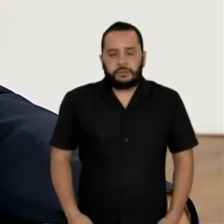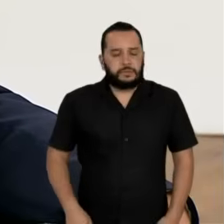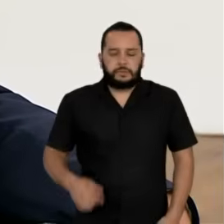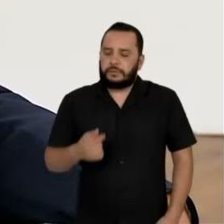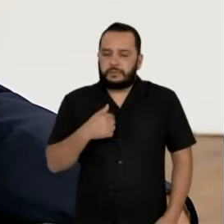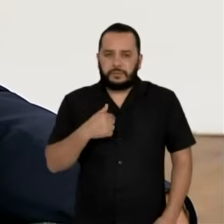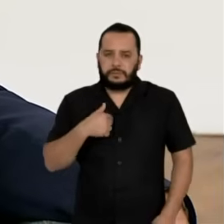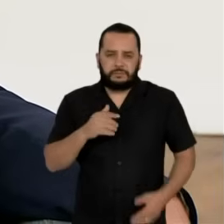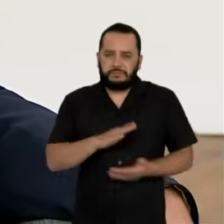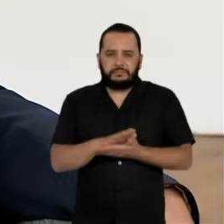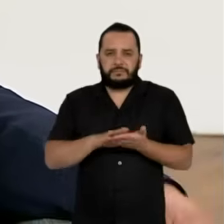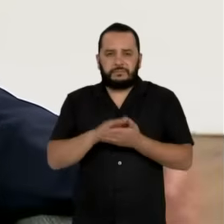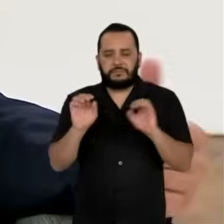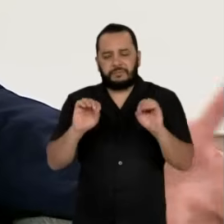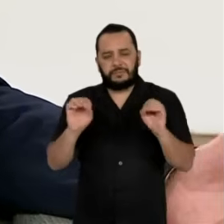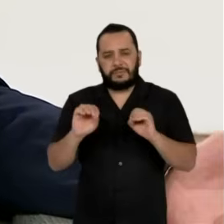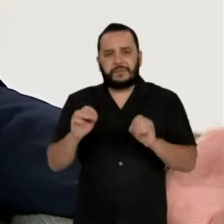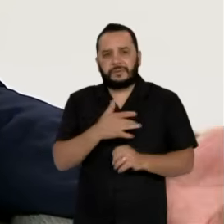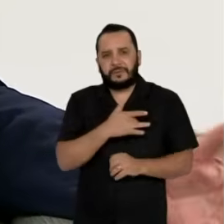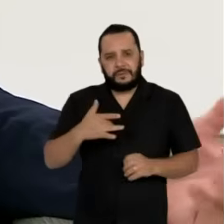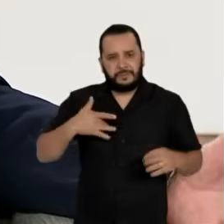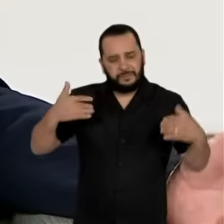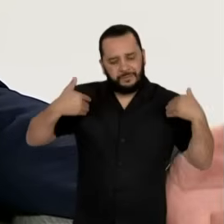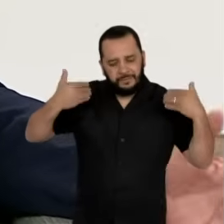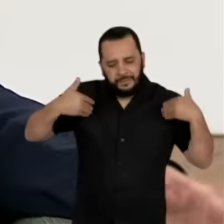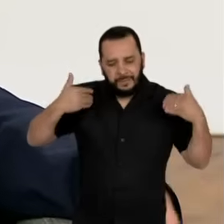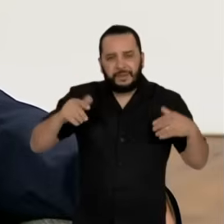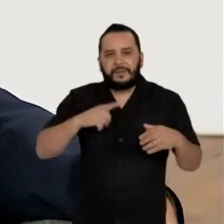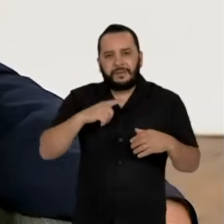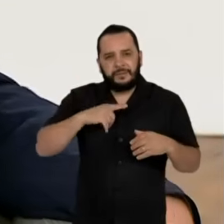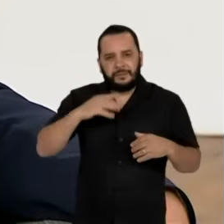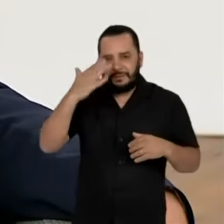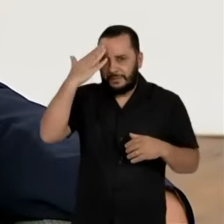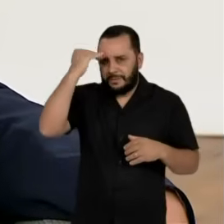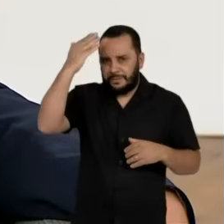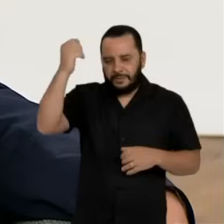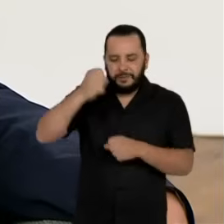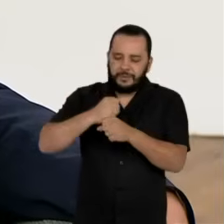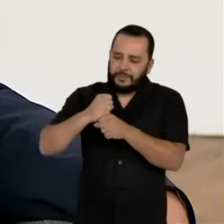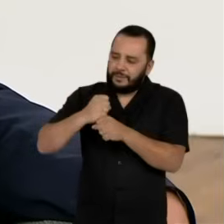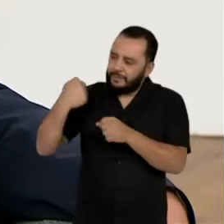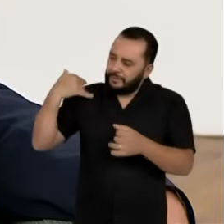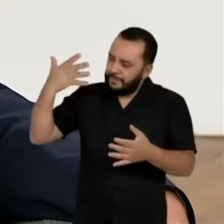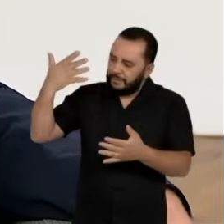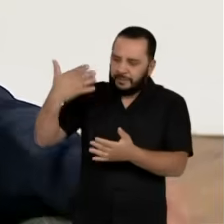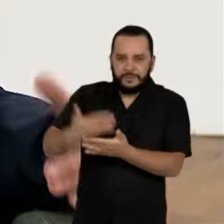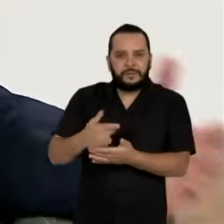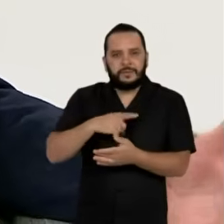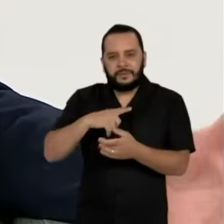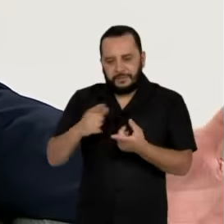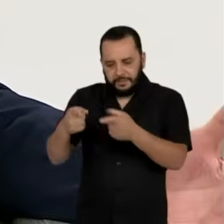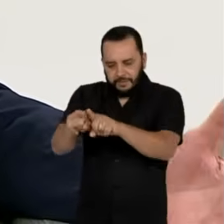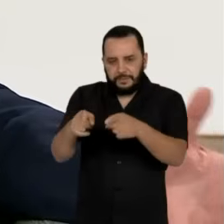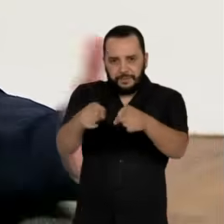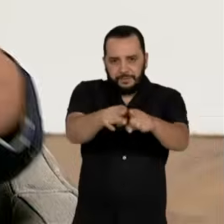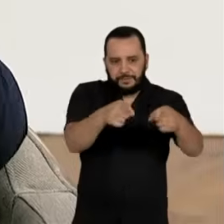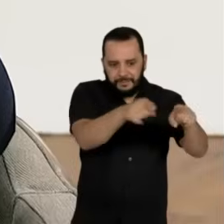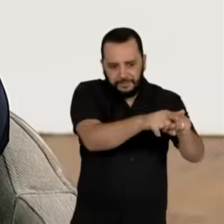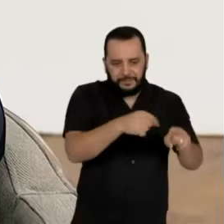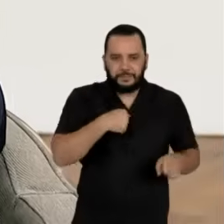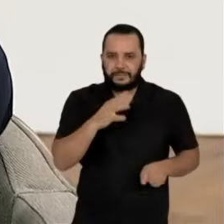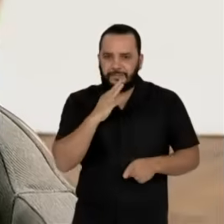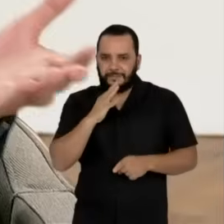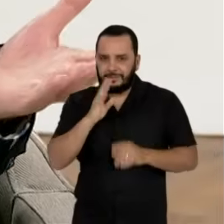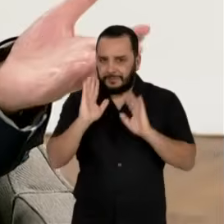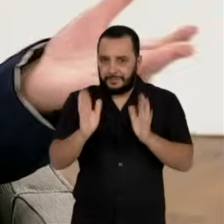nem outra, né? O Saúde e Alegria já tem muito reconhecimento há muito tempo, né? Os parceiros nos conhecem muito bem, nós temos parceiros